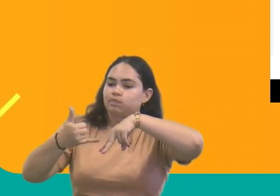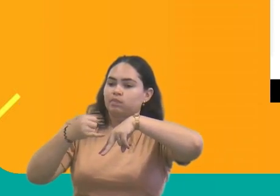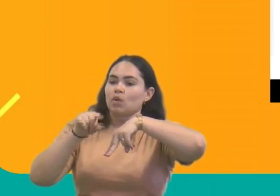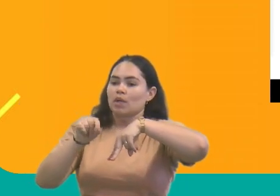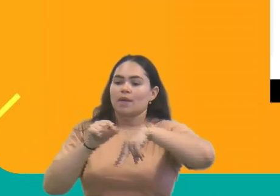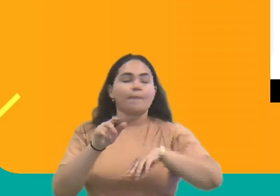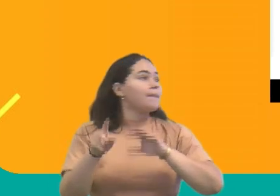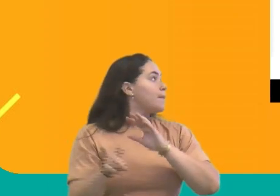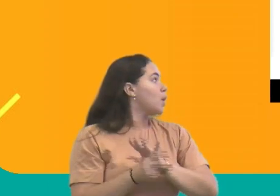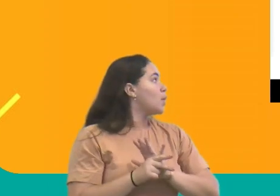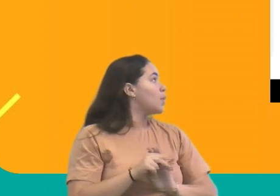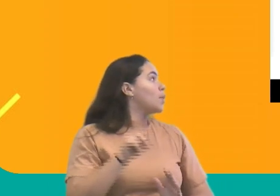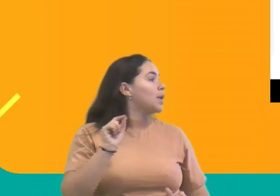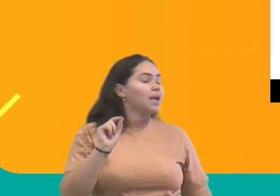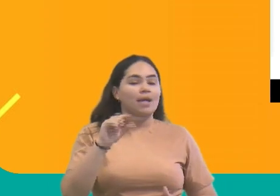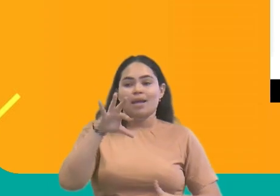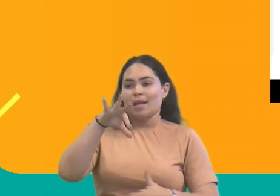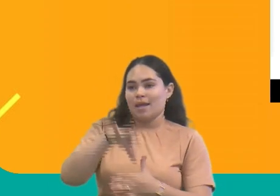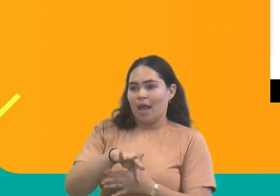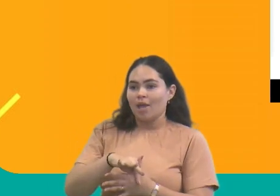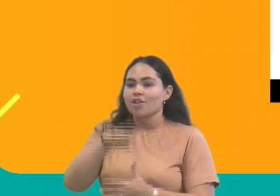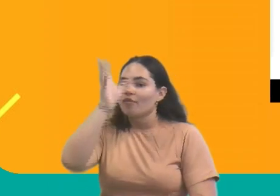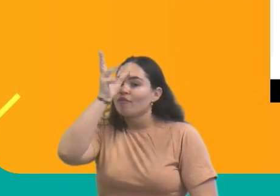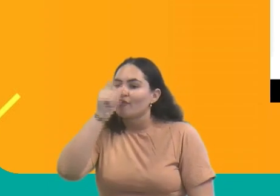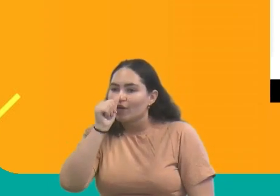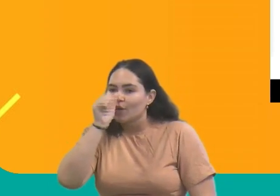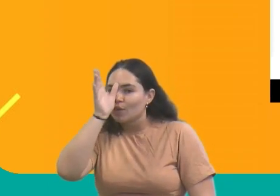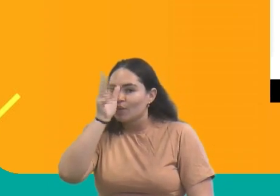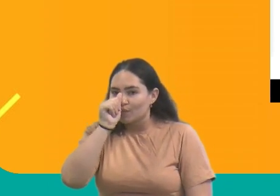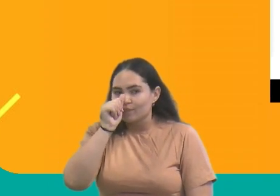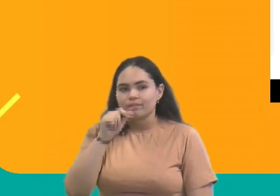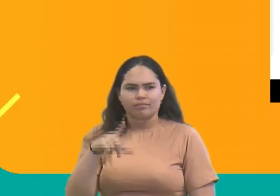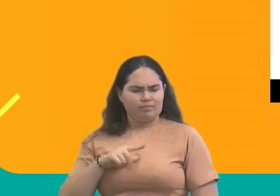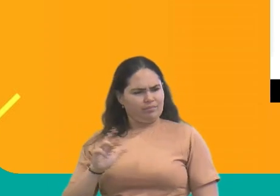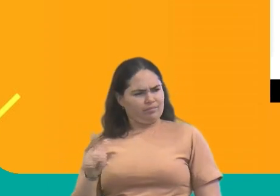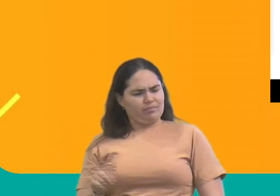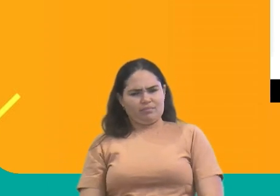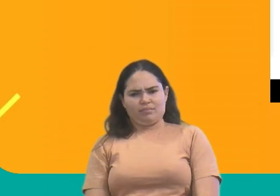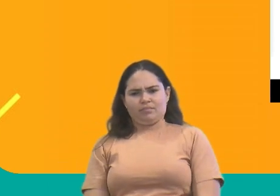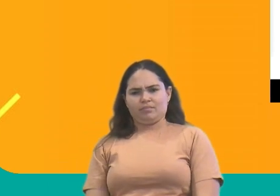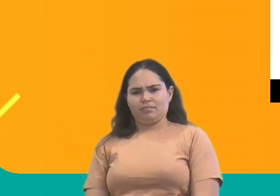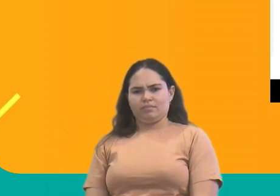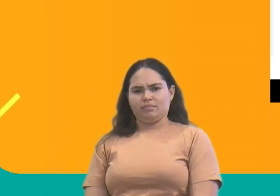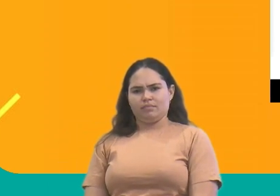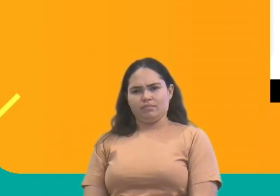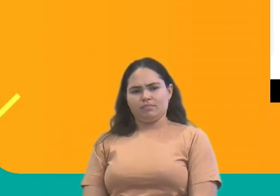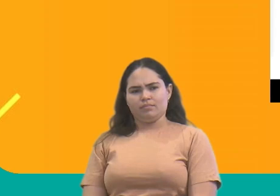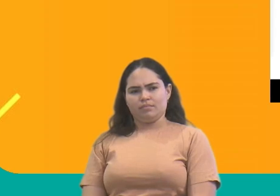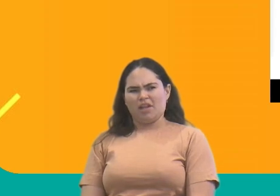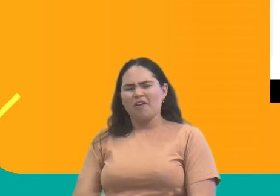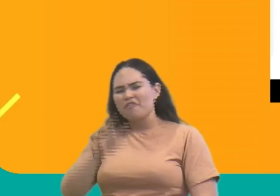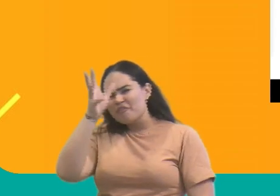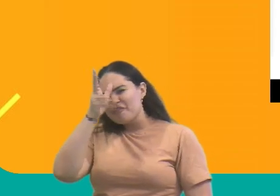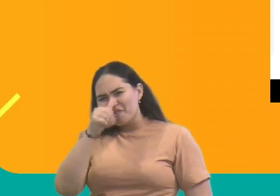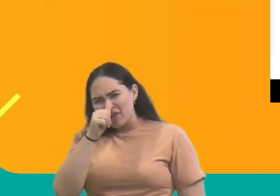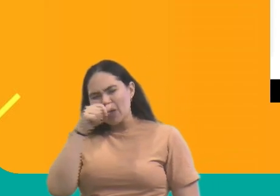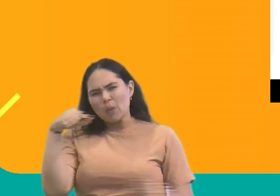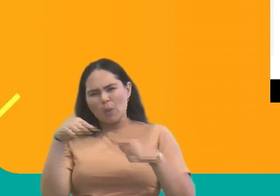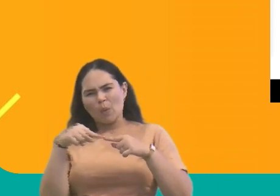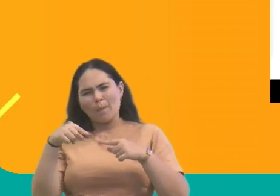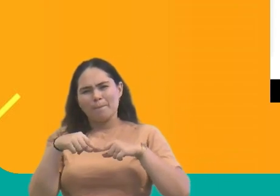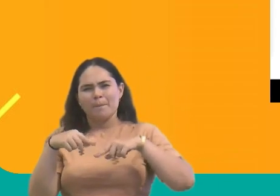ave. Frango. Algo de errado não está certo. Frango,